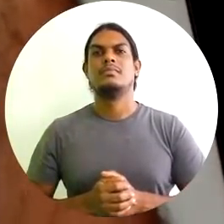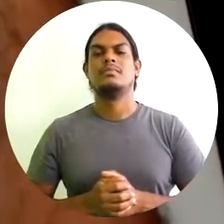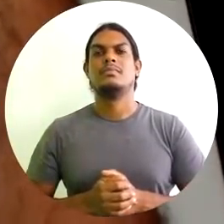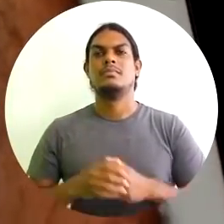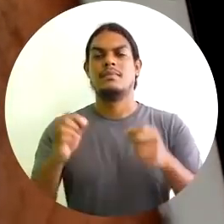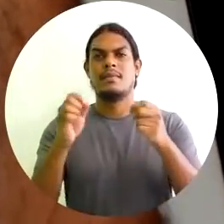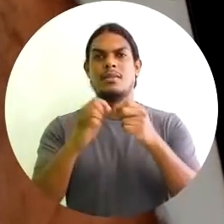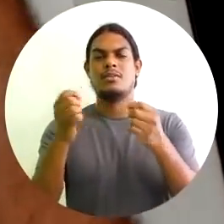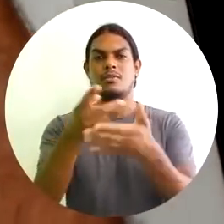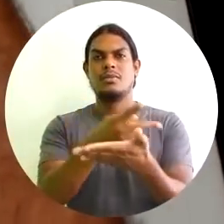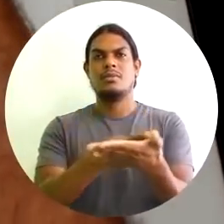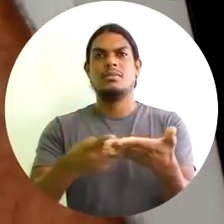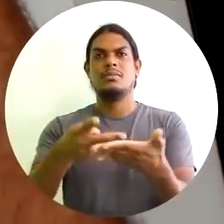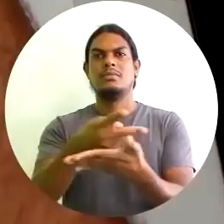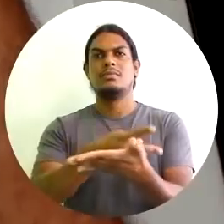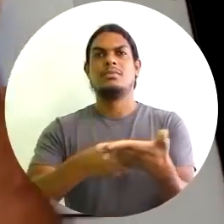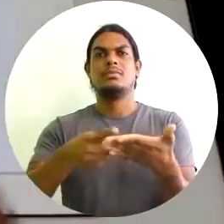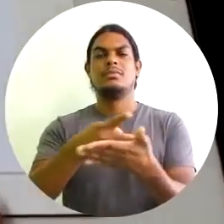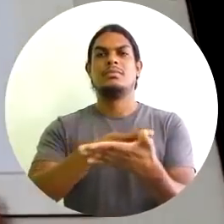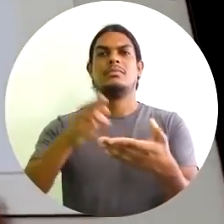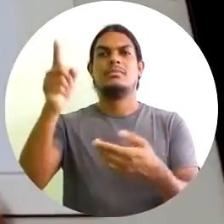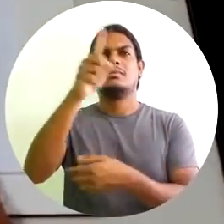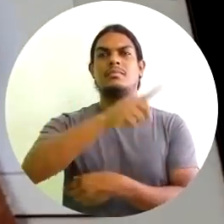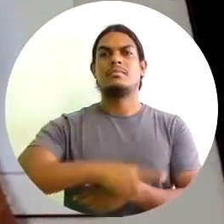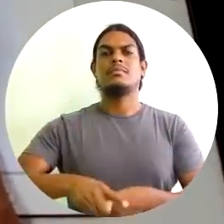o desenho de um cubo.